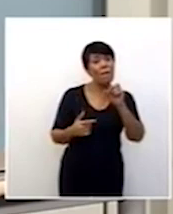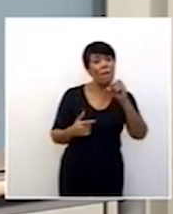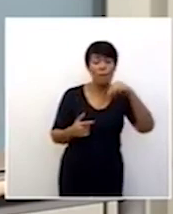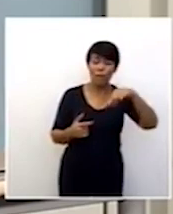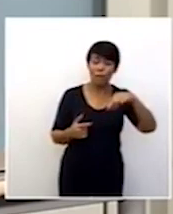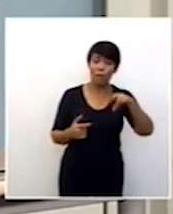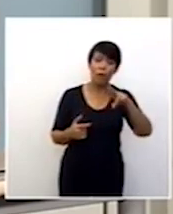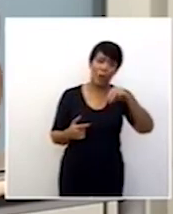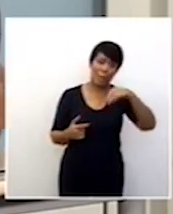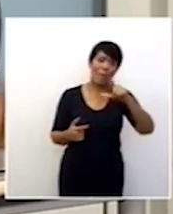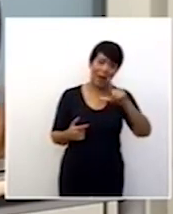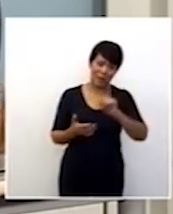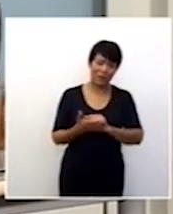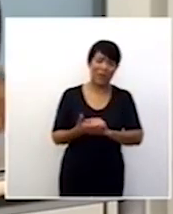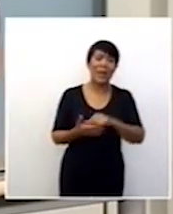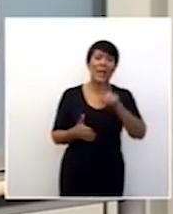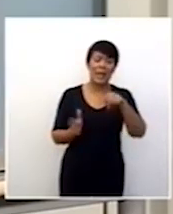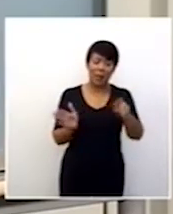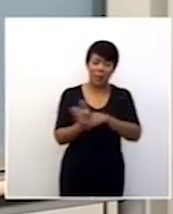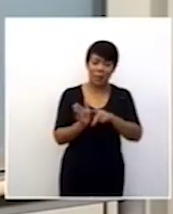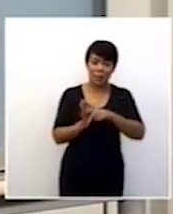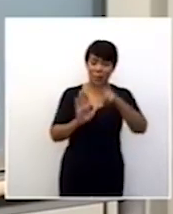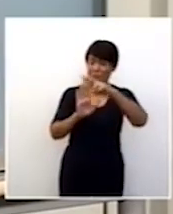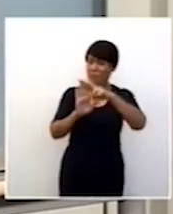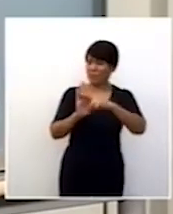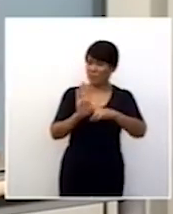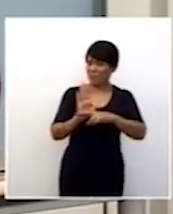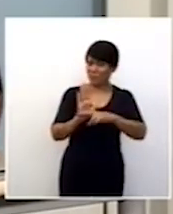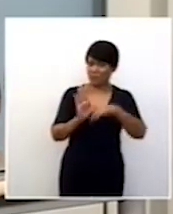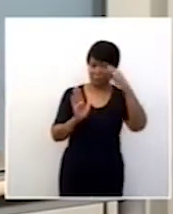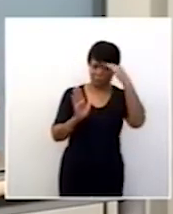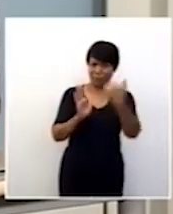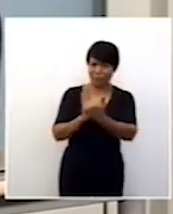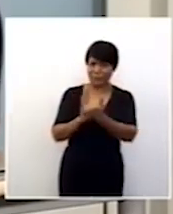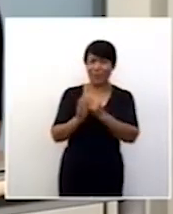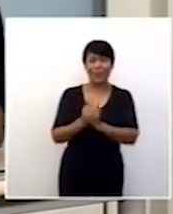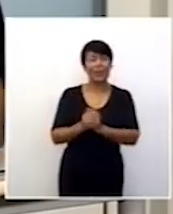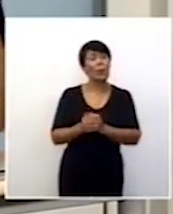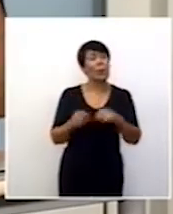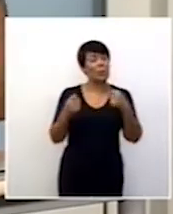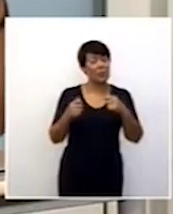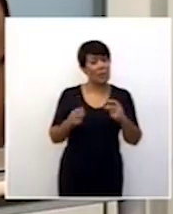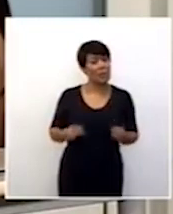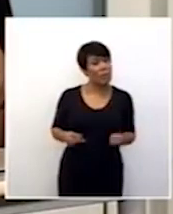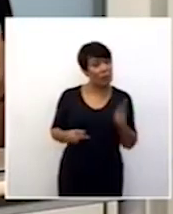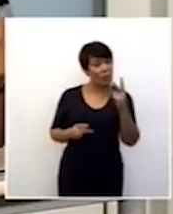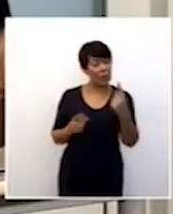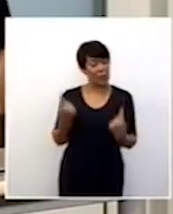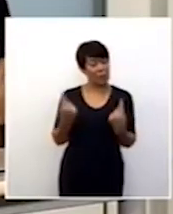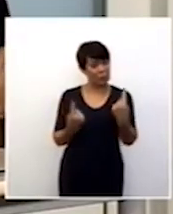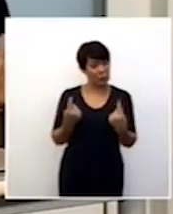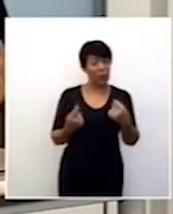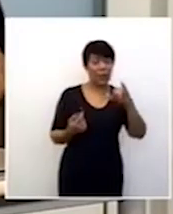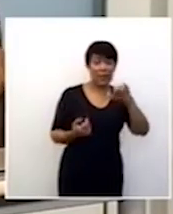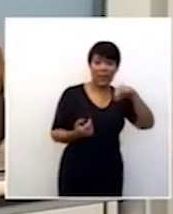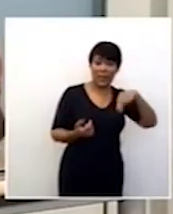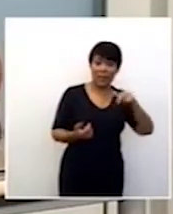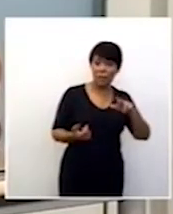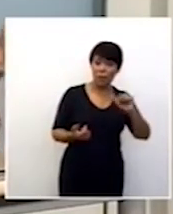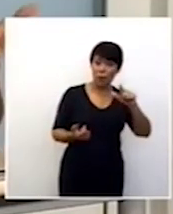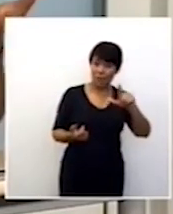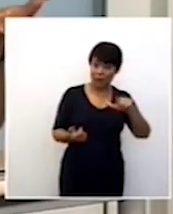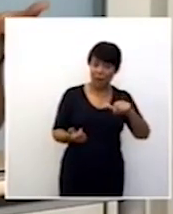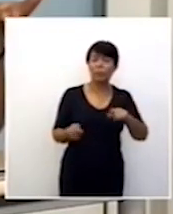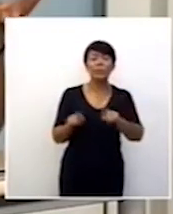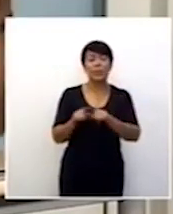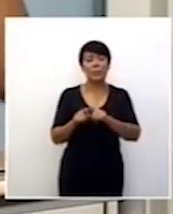formal, a língua normativa. A gente tem que valorizar os dois aspectos, tanto o informal quanto o formal.